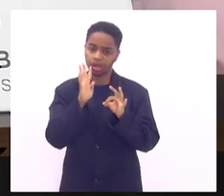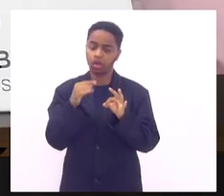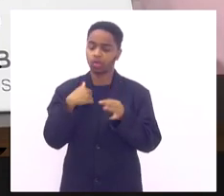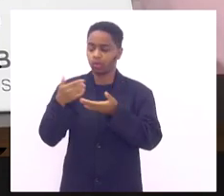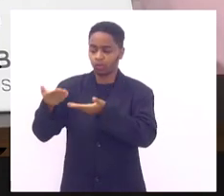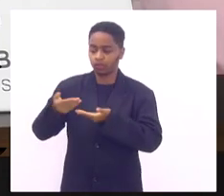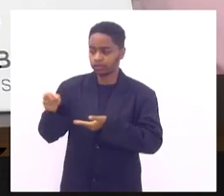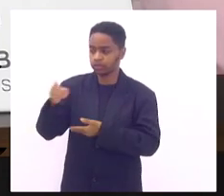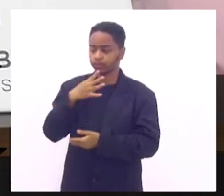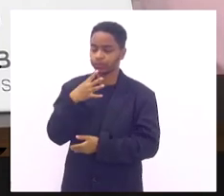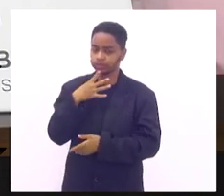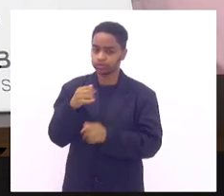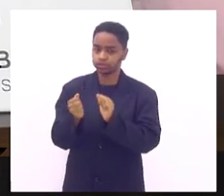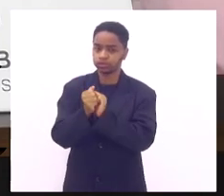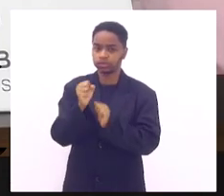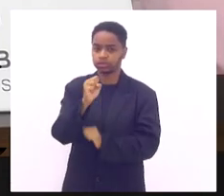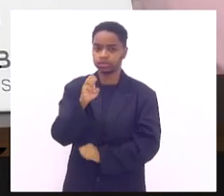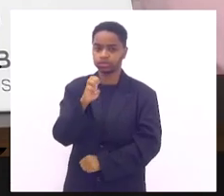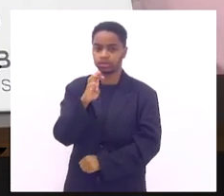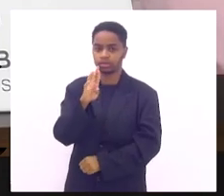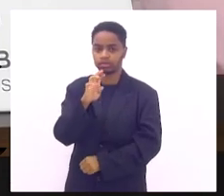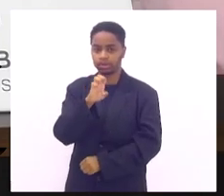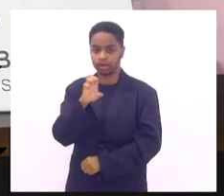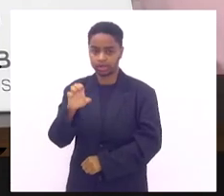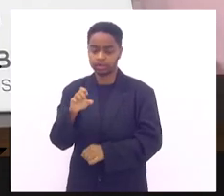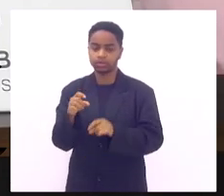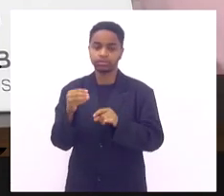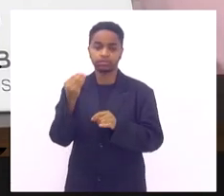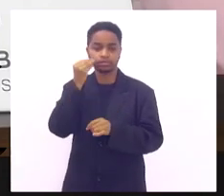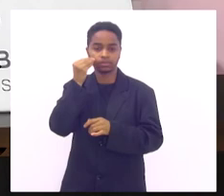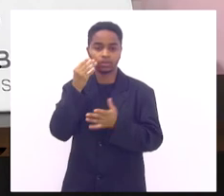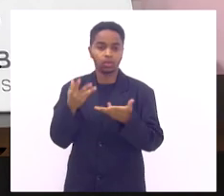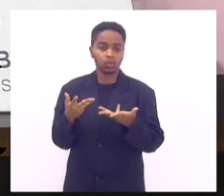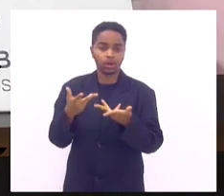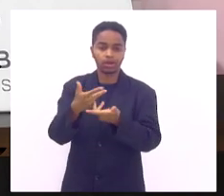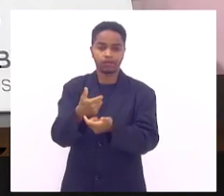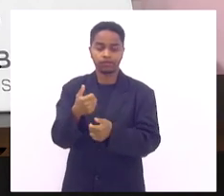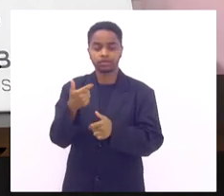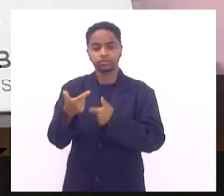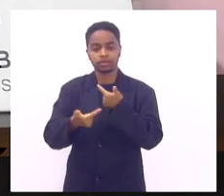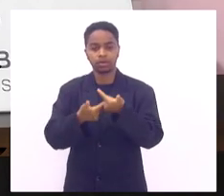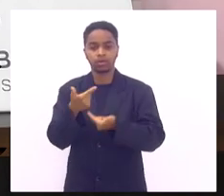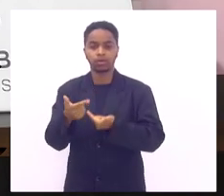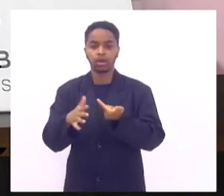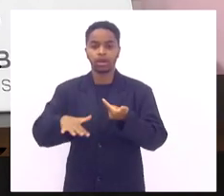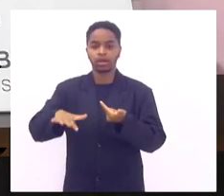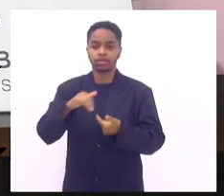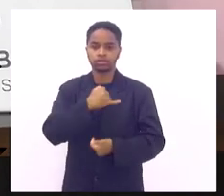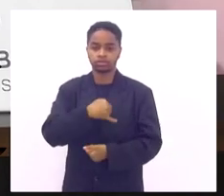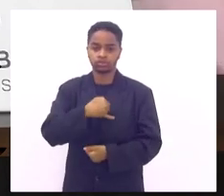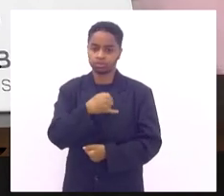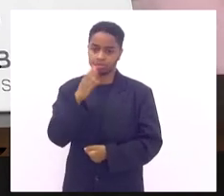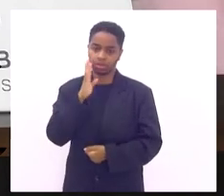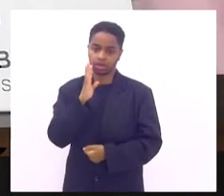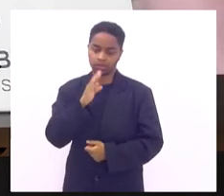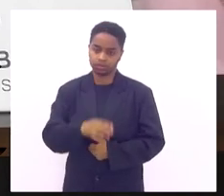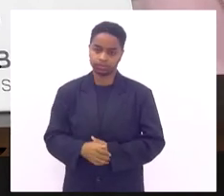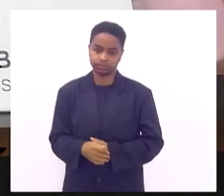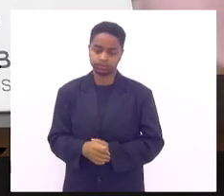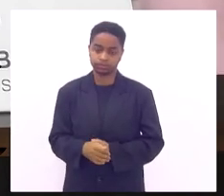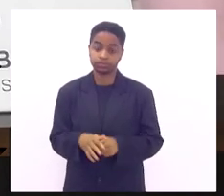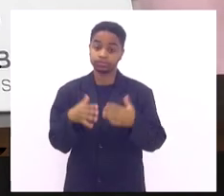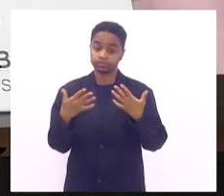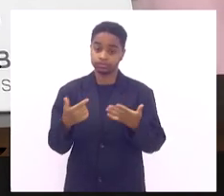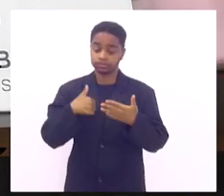nós junto com o Sebrae, né, Julinho, de qualificação da mão de obra lá de São João de Meriti, está bem bacana. Bom, então,